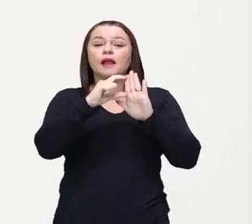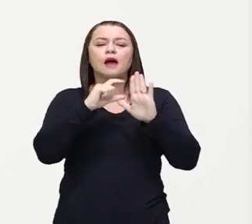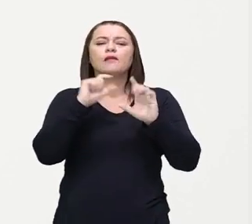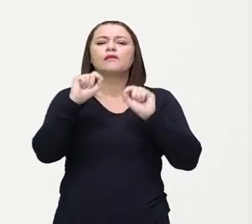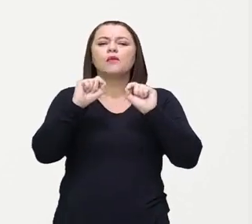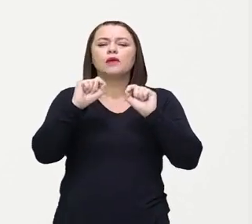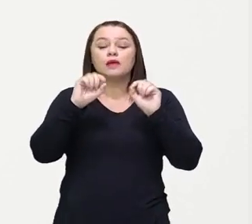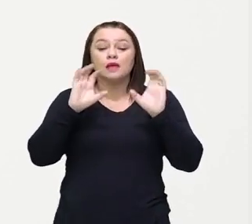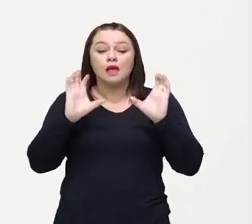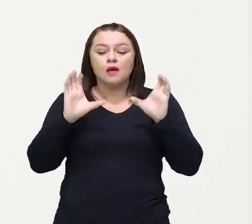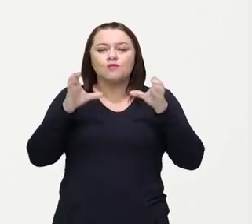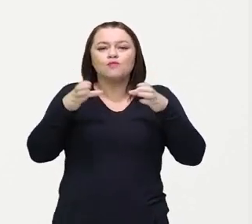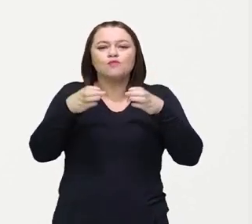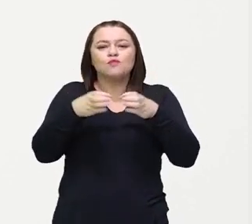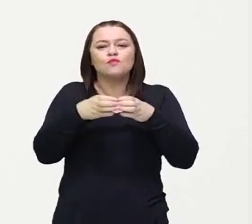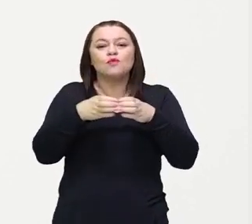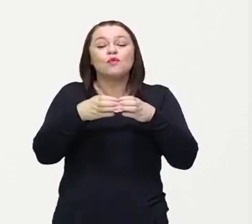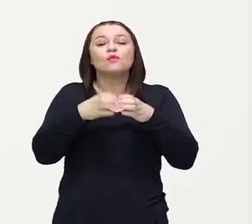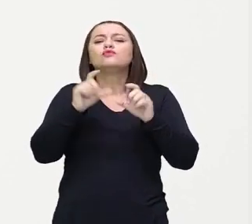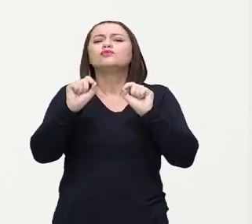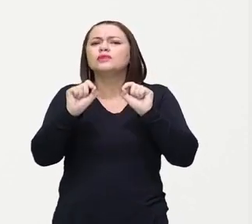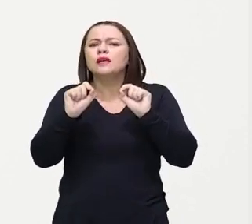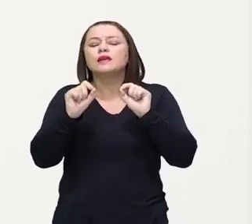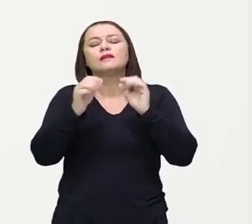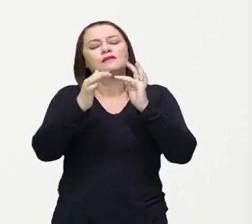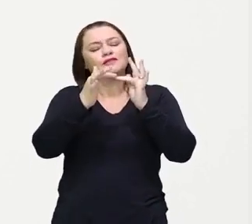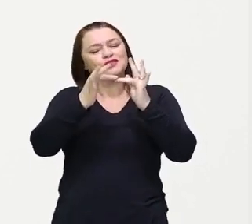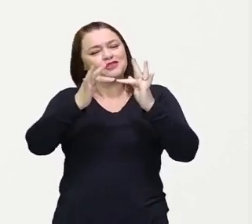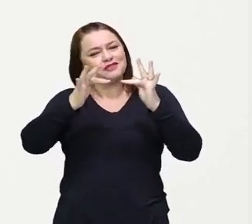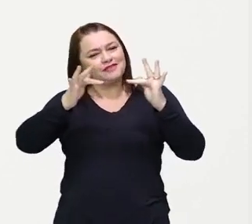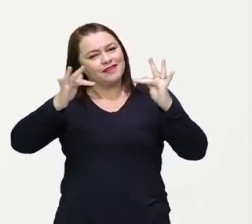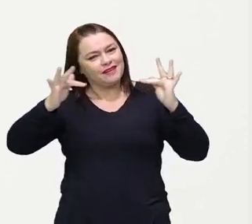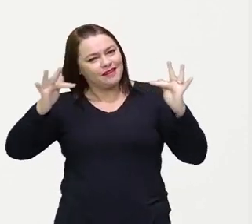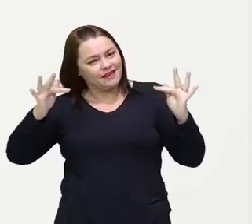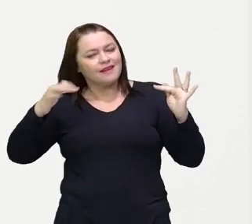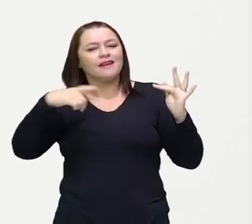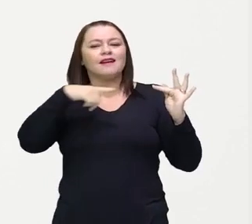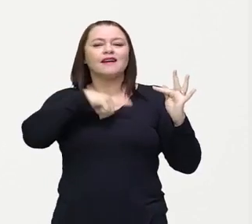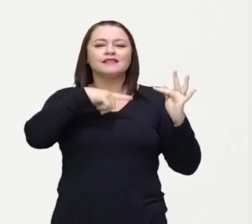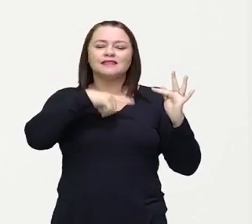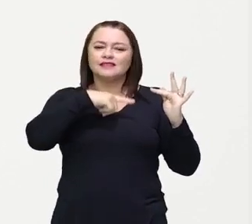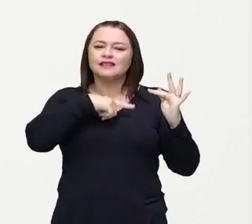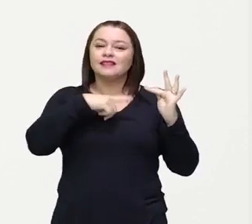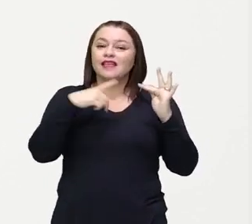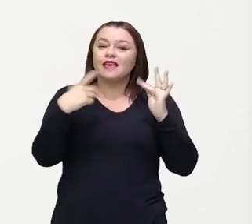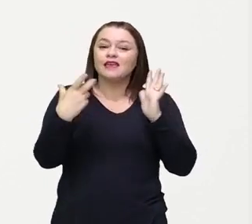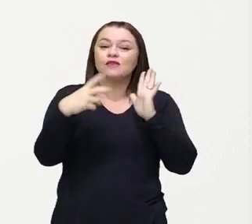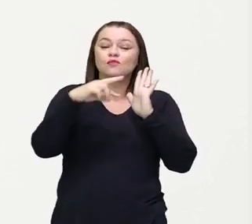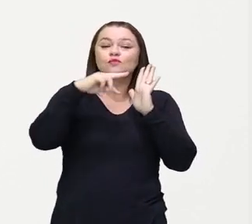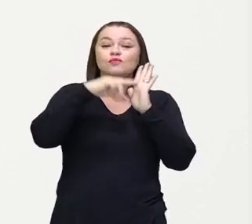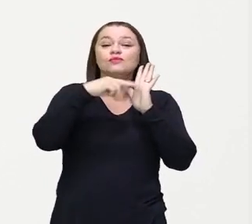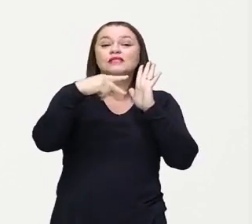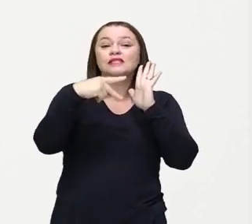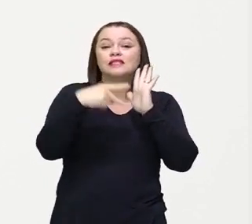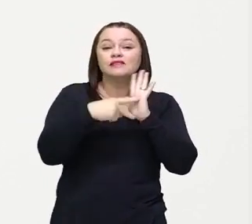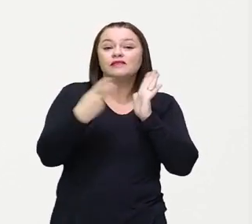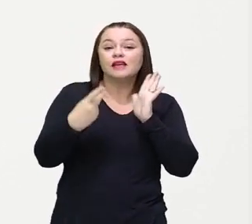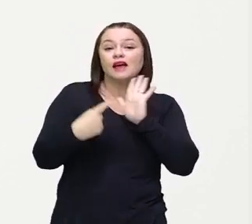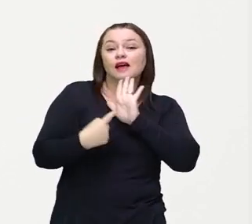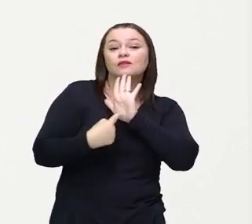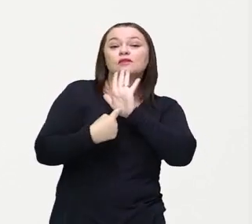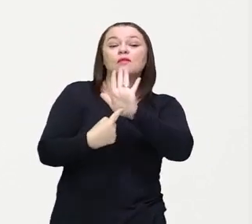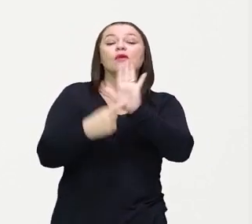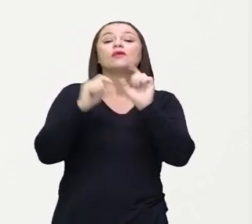num conjunto de quê? De frases coesas, que serve para expressar o quê?